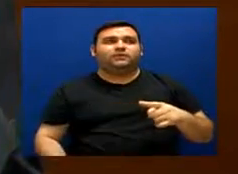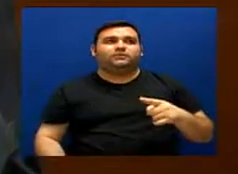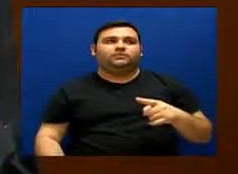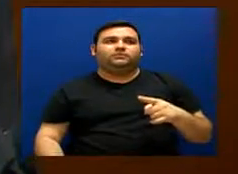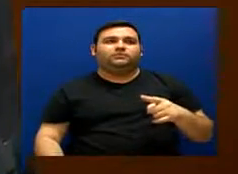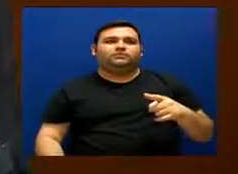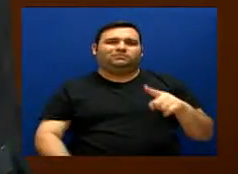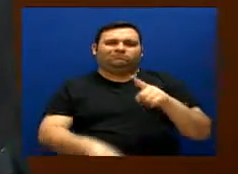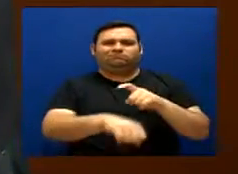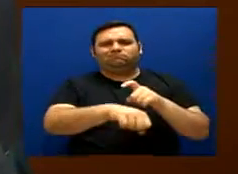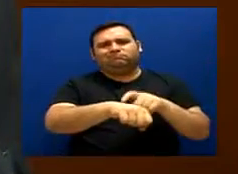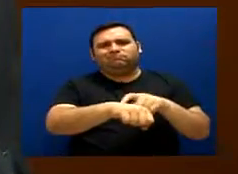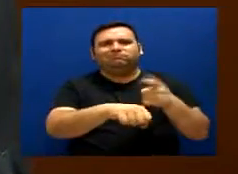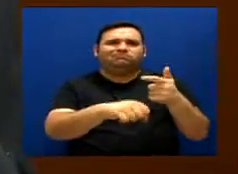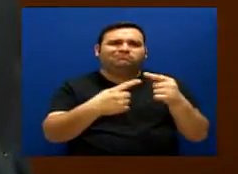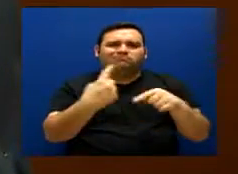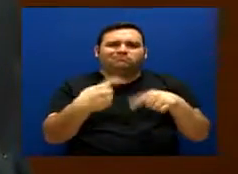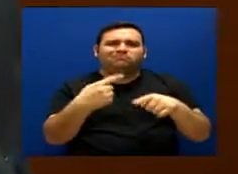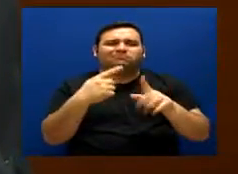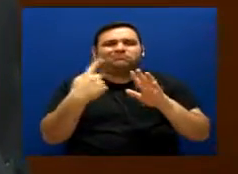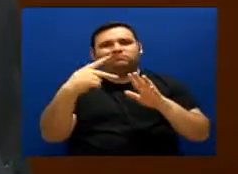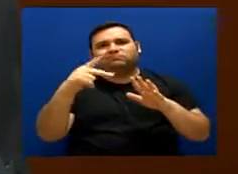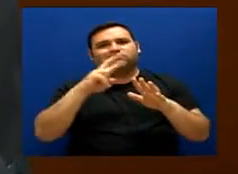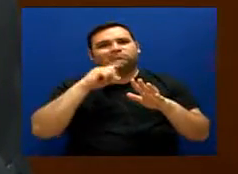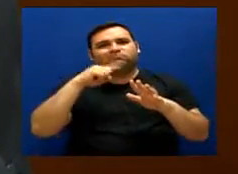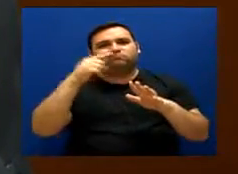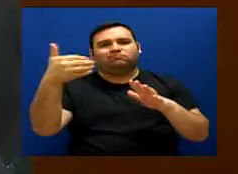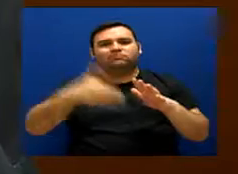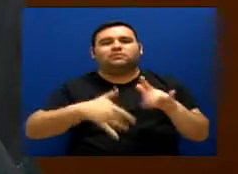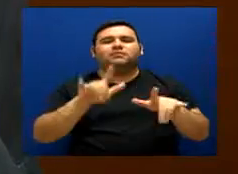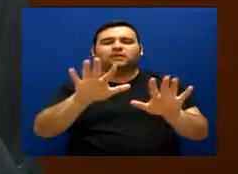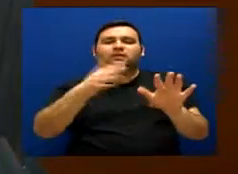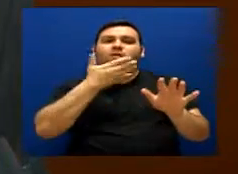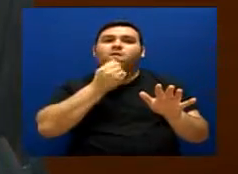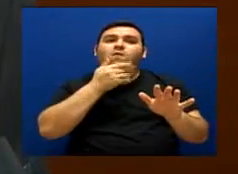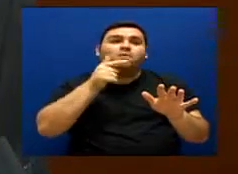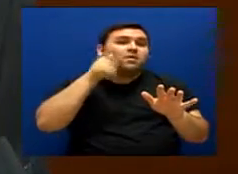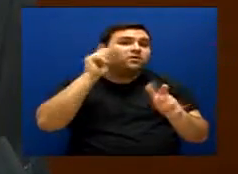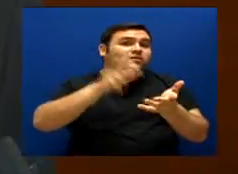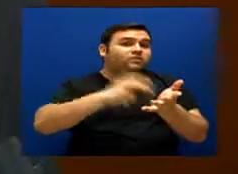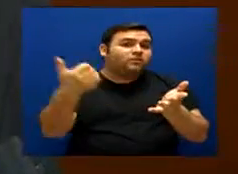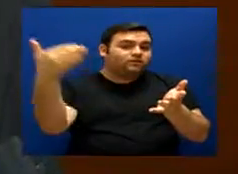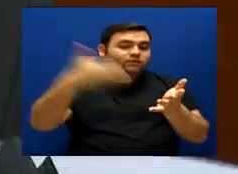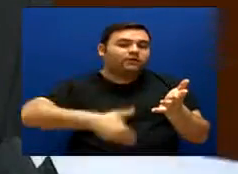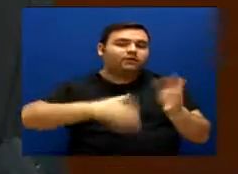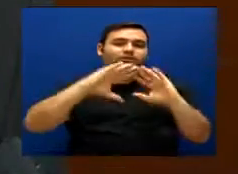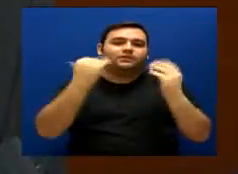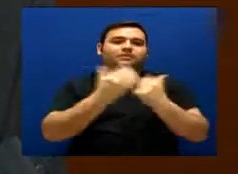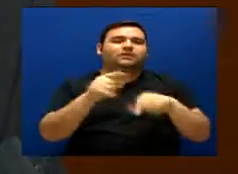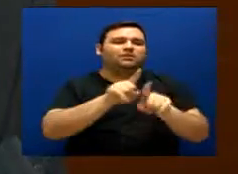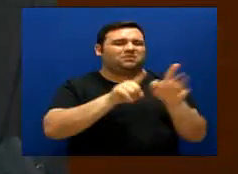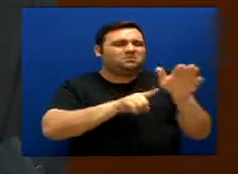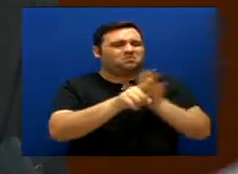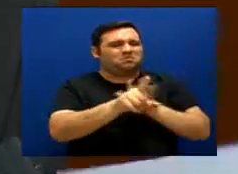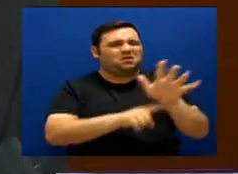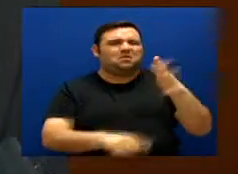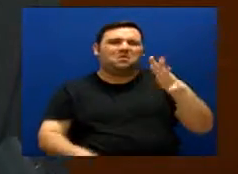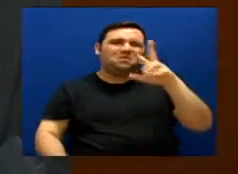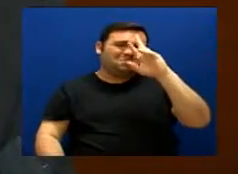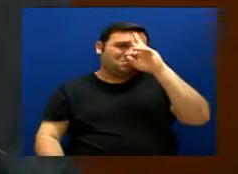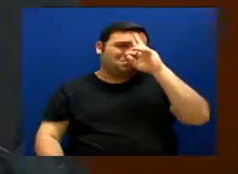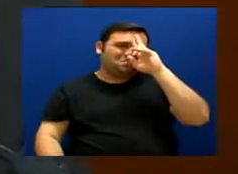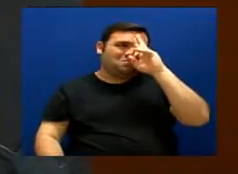claro, foi num horário impróprio para Vossa Excelência, mas ele esteve aqui ontem de manhã, a gente fez audiência até mais ou